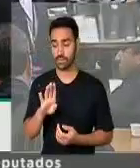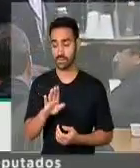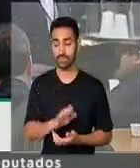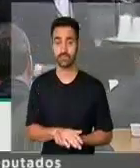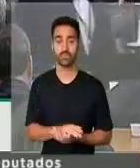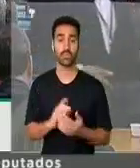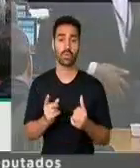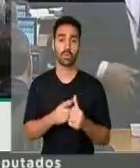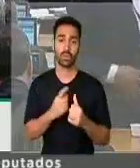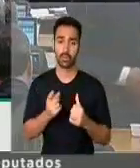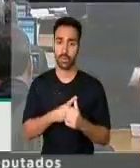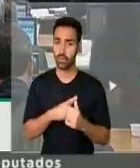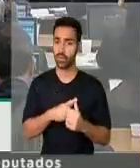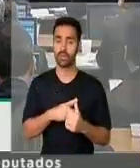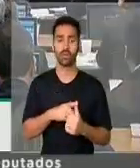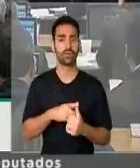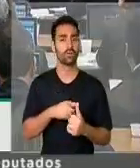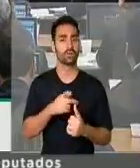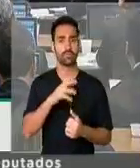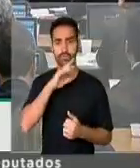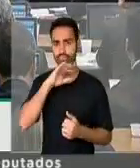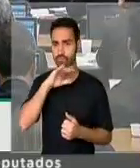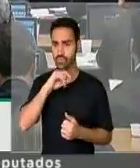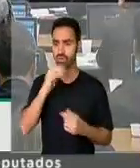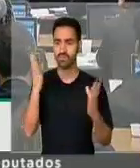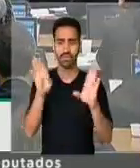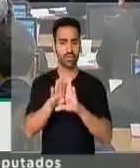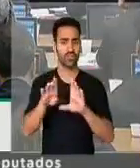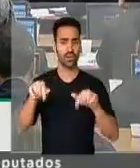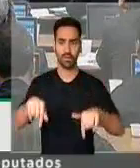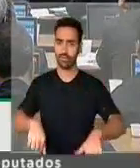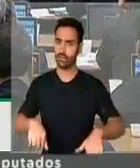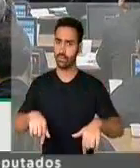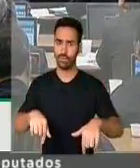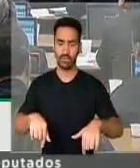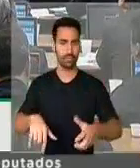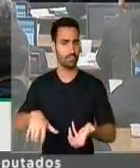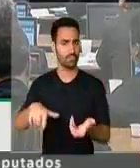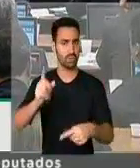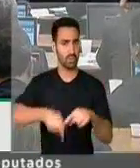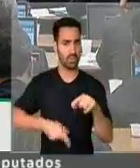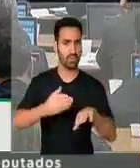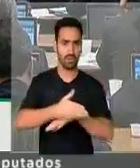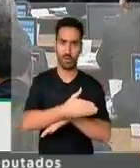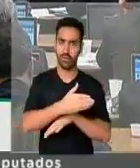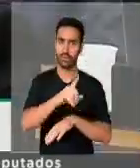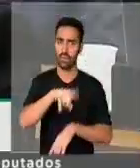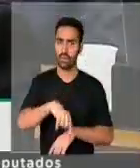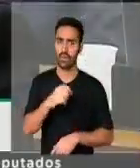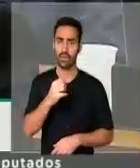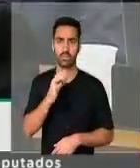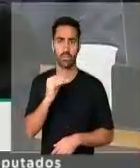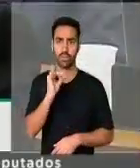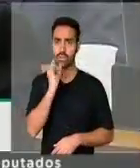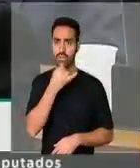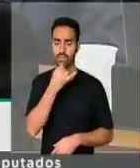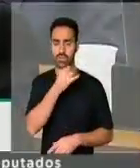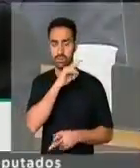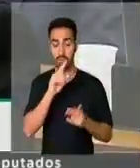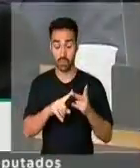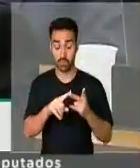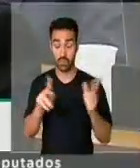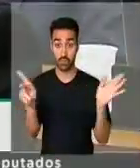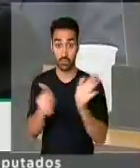Primeiro, lamentar o fechamento de acesso, né, à casa. Isso é lamentável, é uma medida de exceção. Segundo, dizer que o